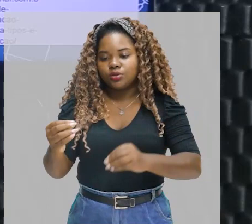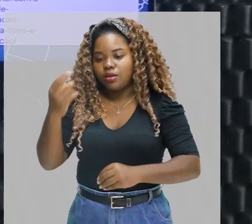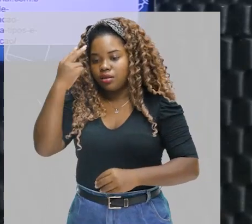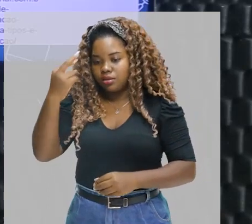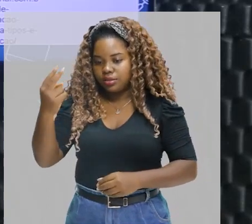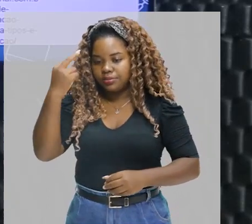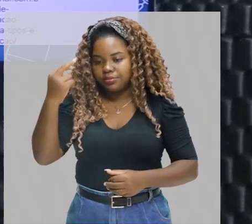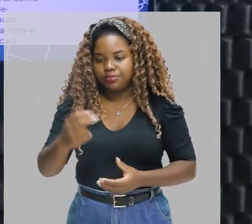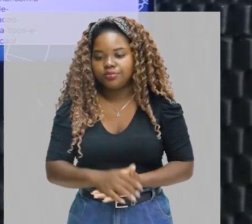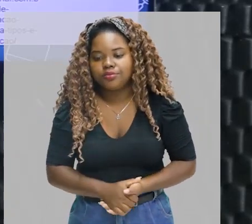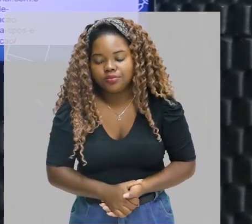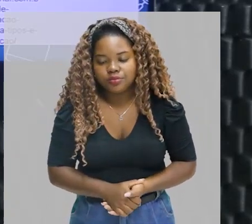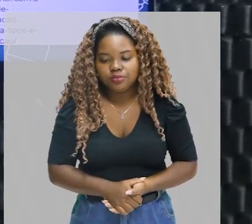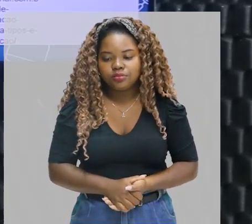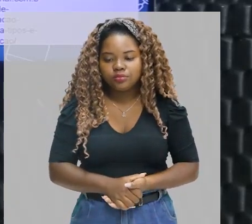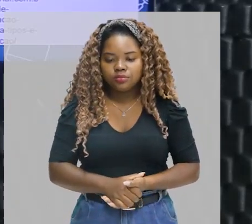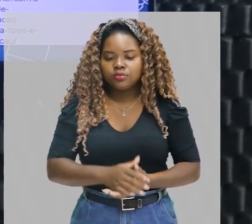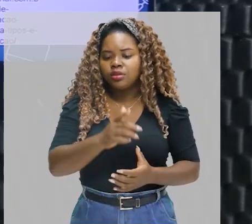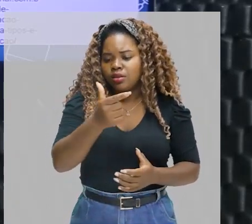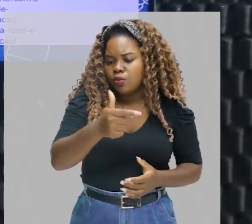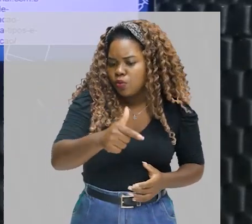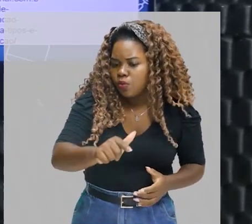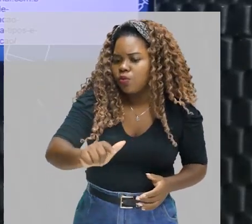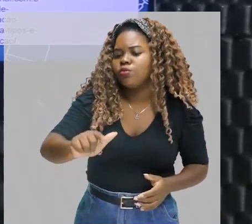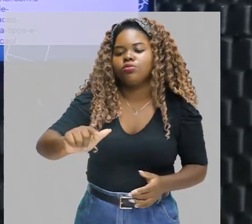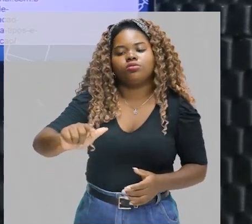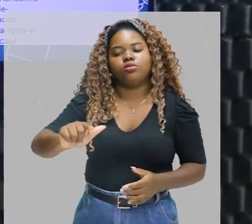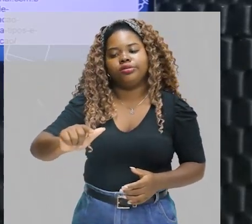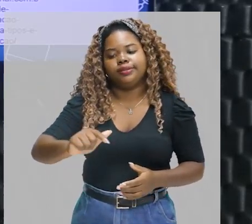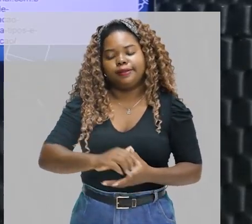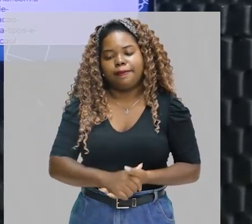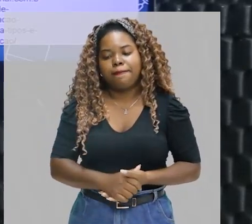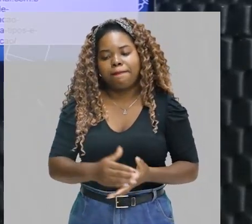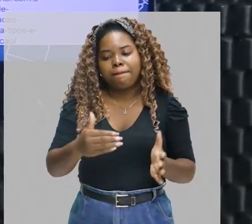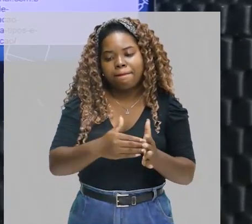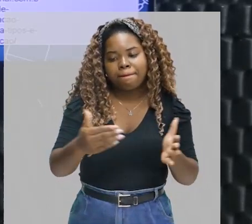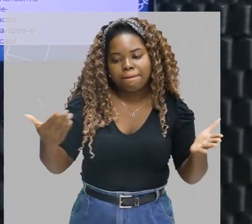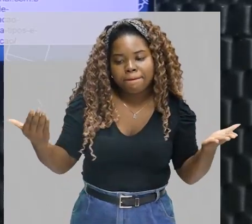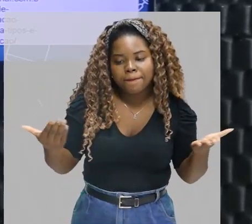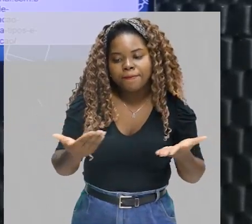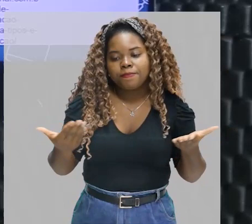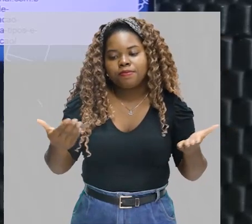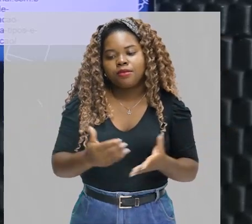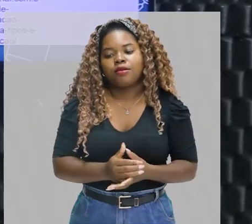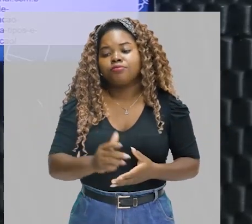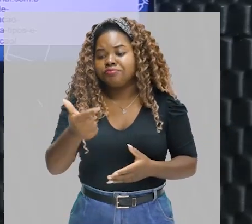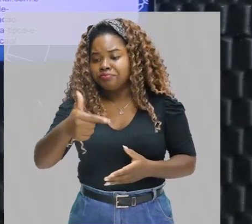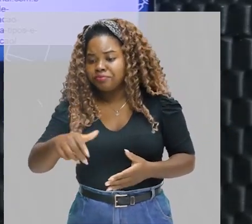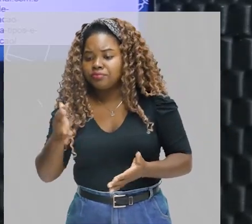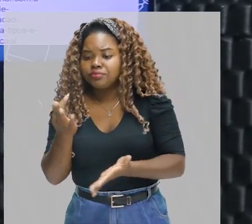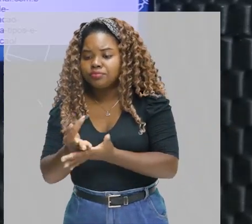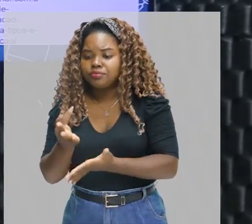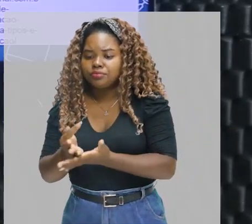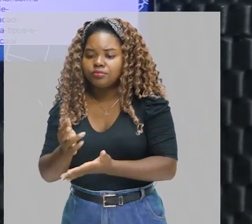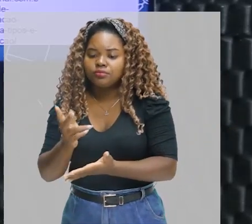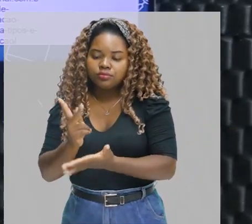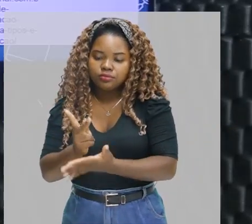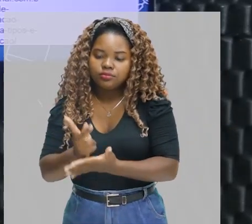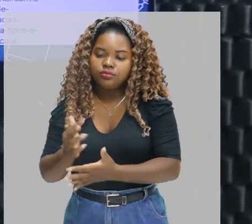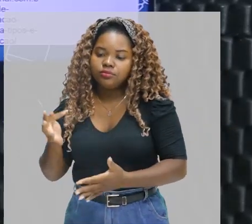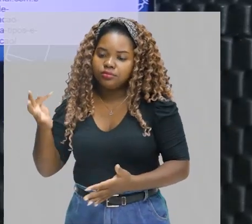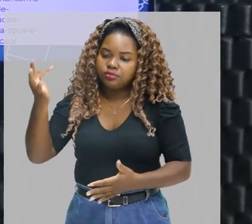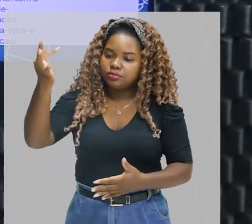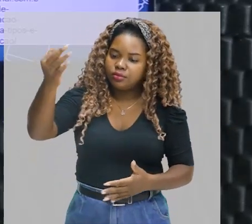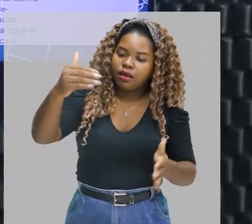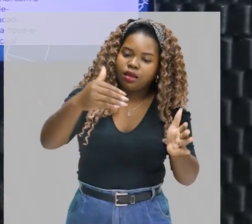ok? E isso continua, né, até hoje, né, e vai continuar até o fim